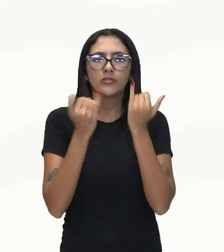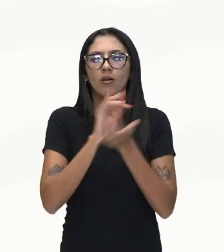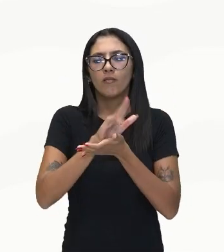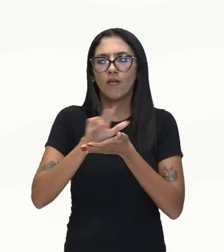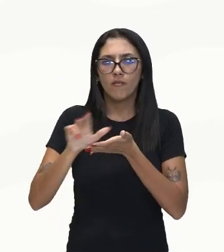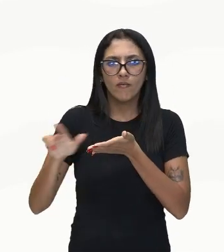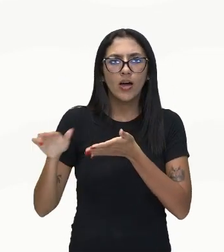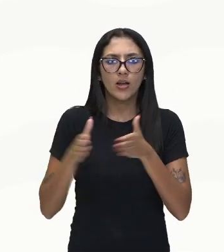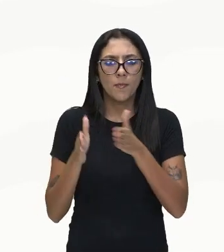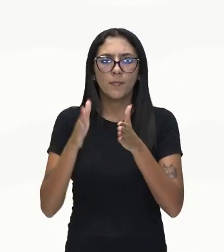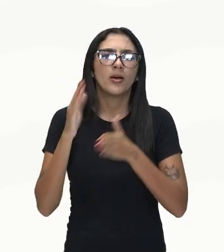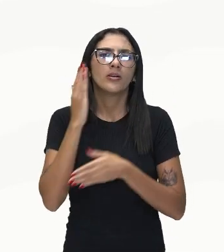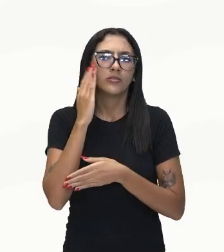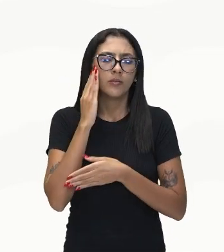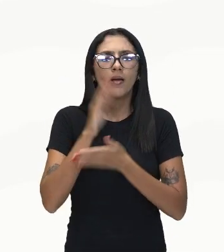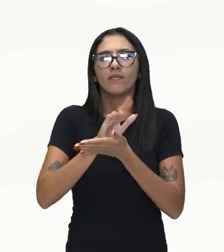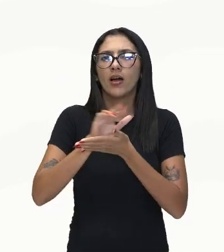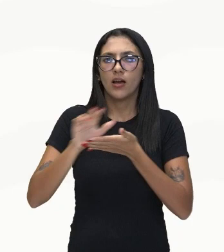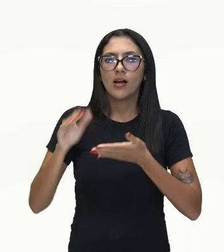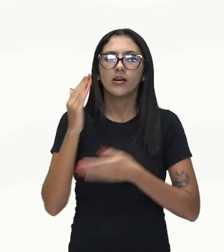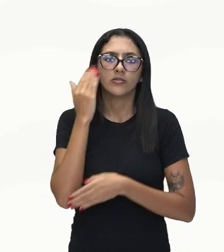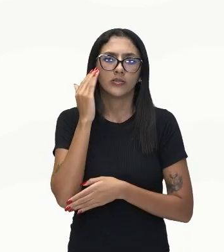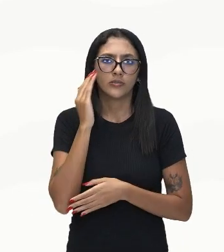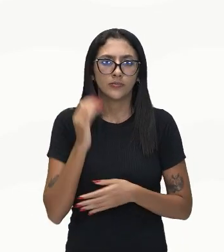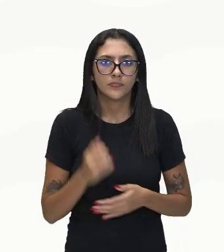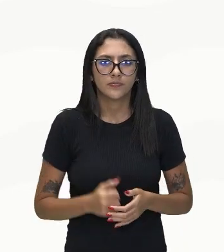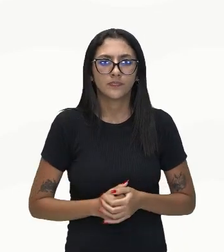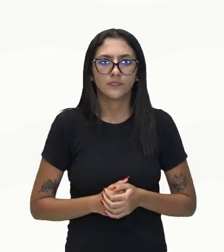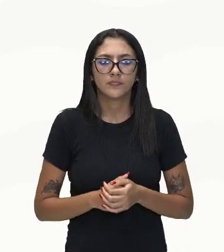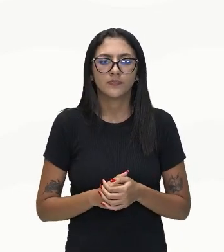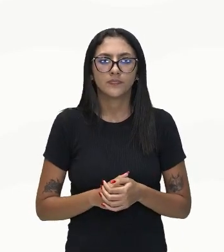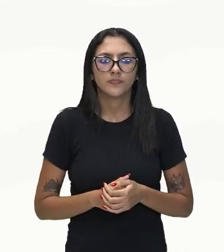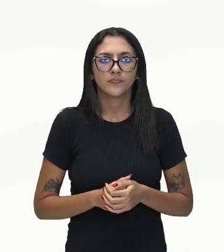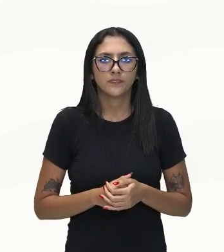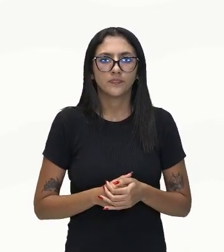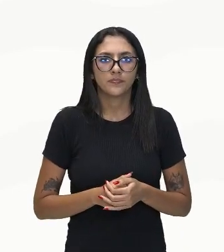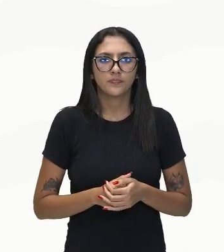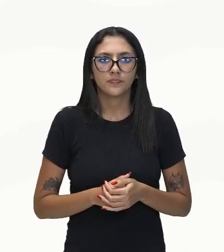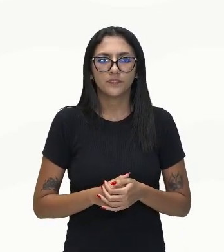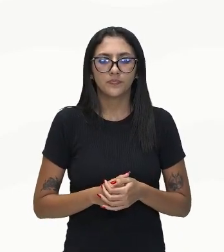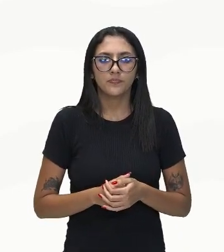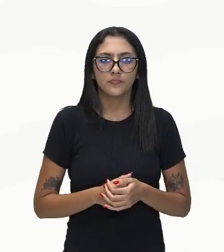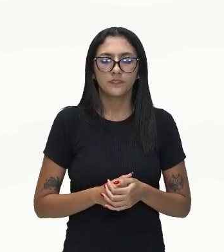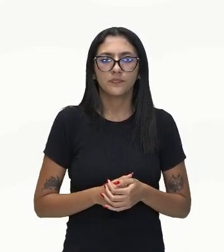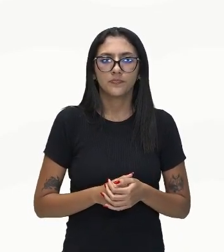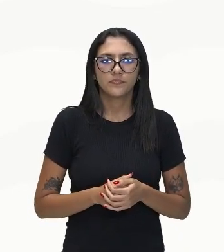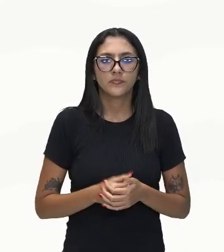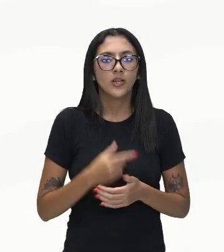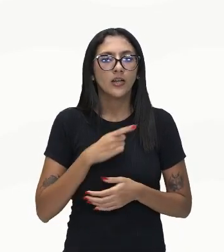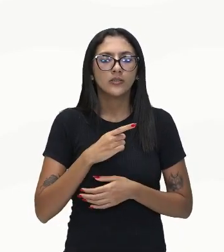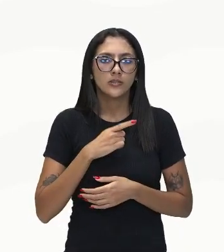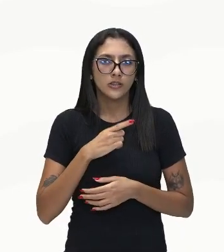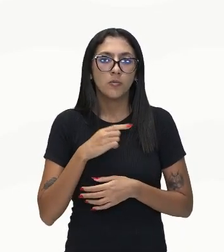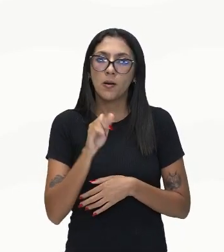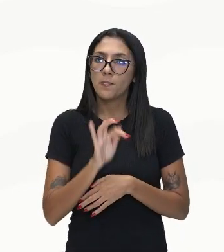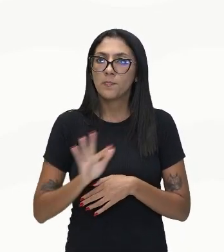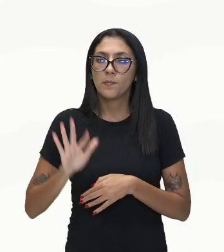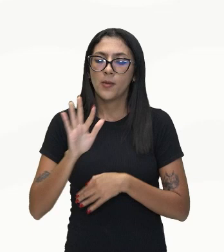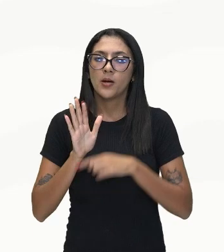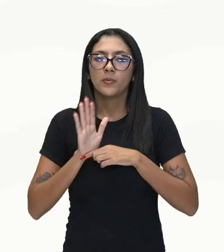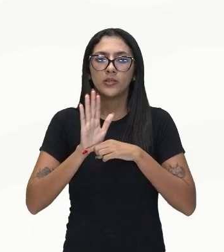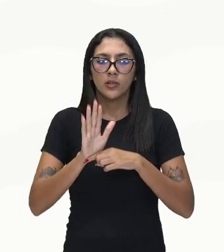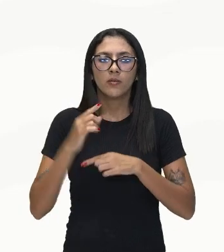certo? E aqui eu tenho um mapinha para vocês, destacando essas diferenças a partir do